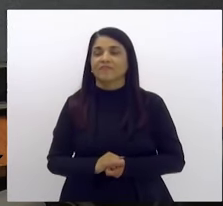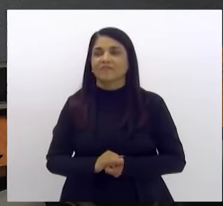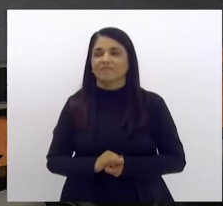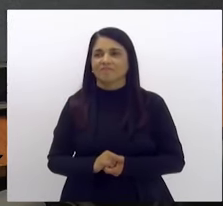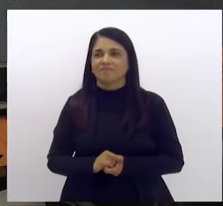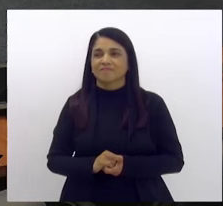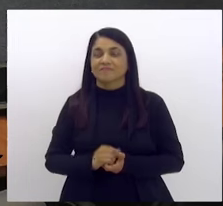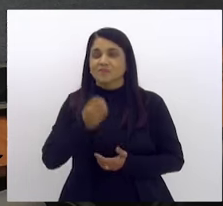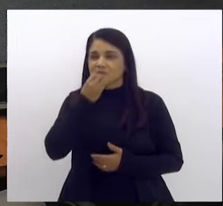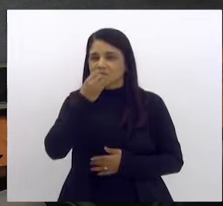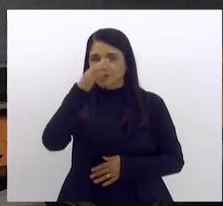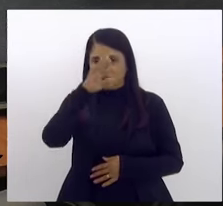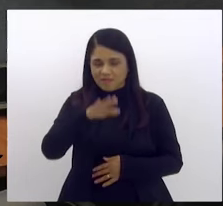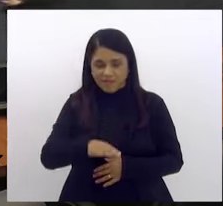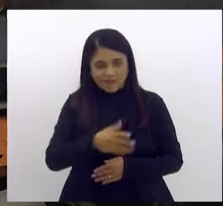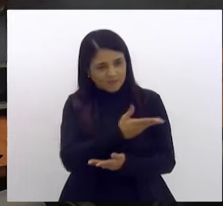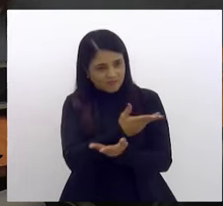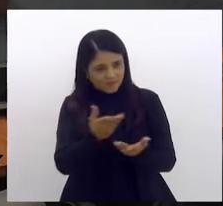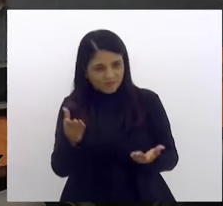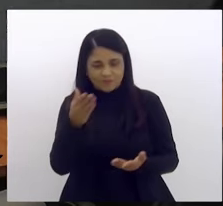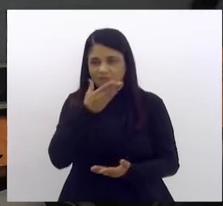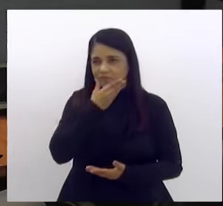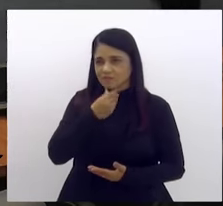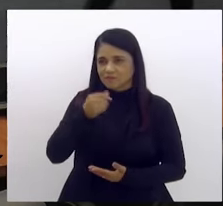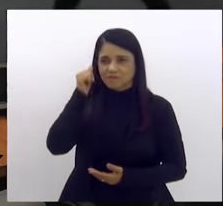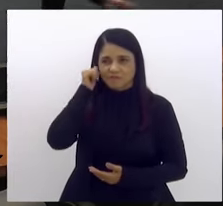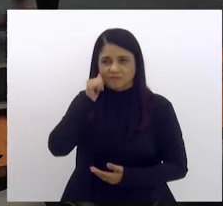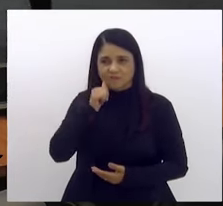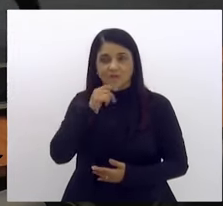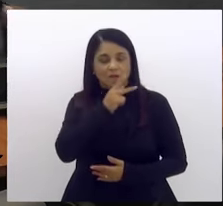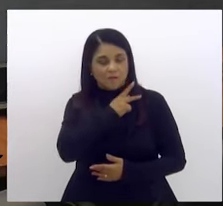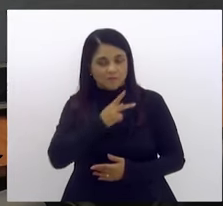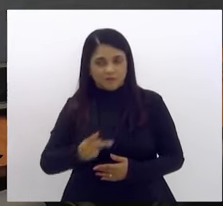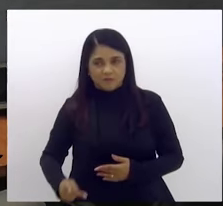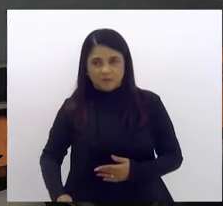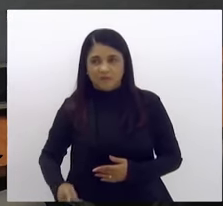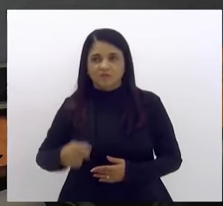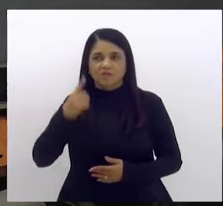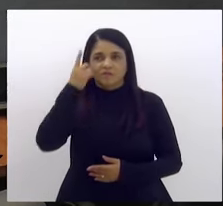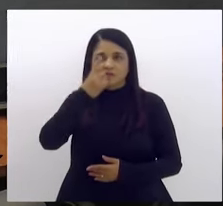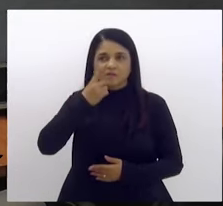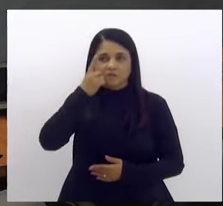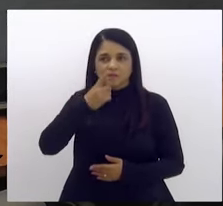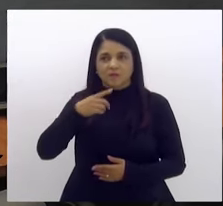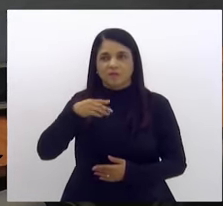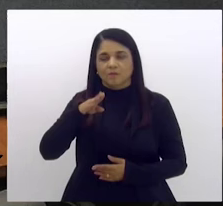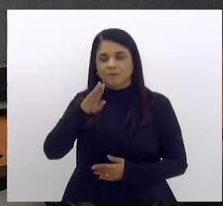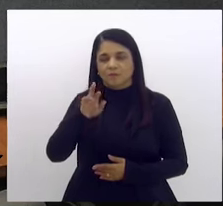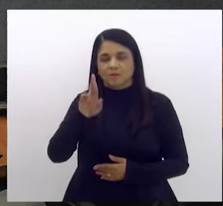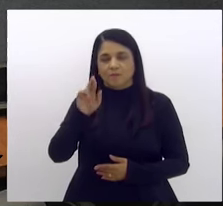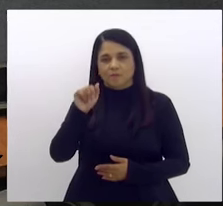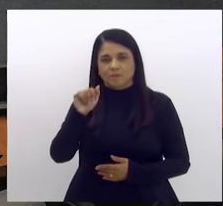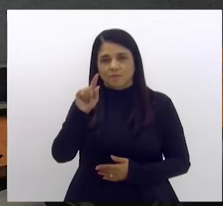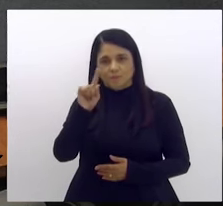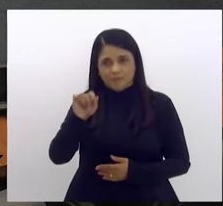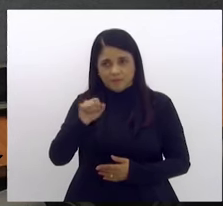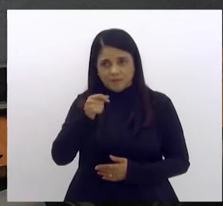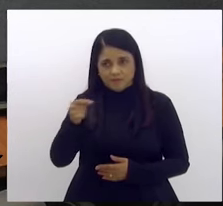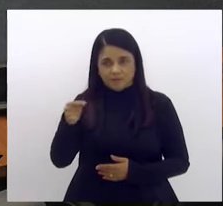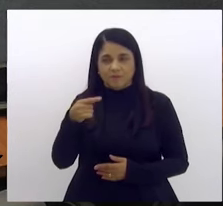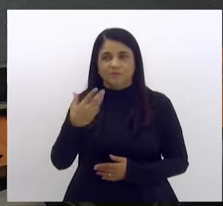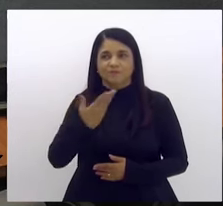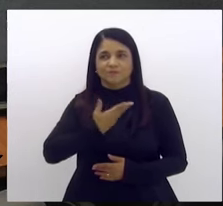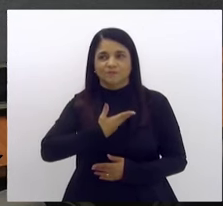Boa tarde a todos, a todas, ao presidente dessa sessão, deputado Pedro Brazão, ao nosso nobre